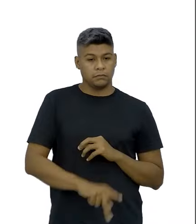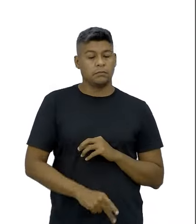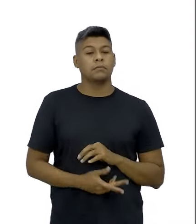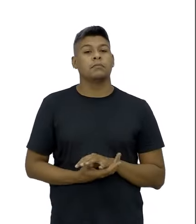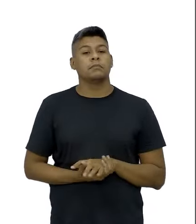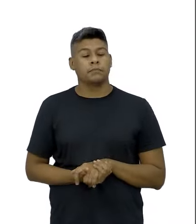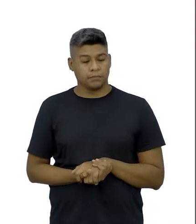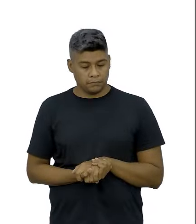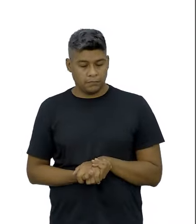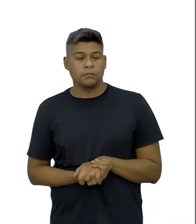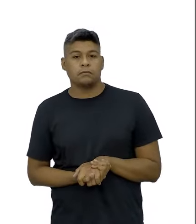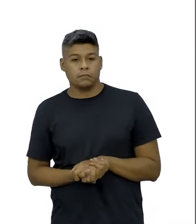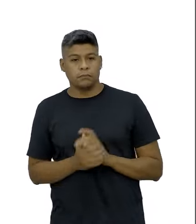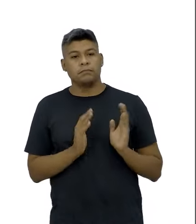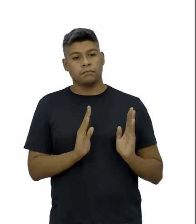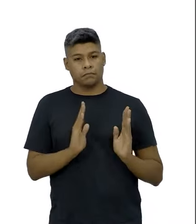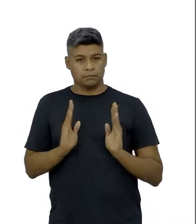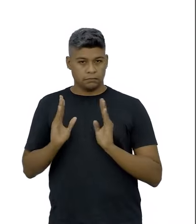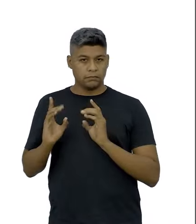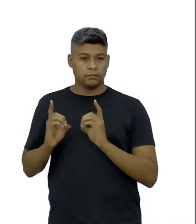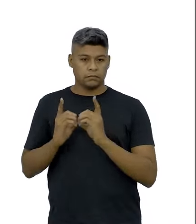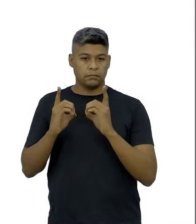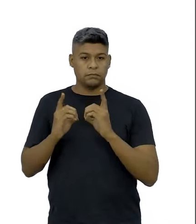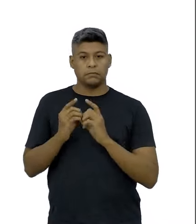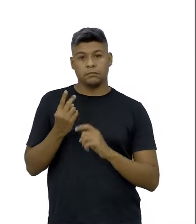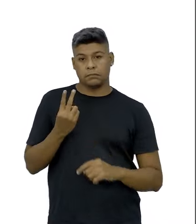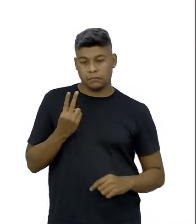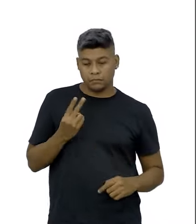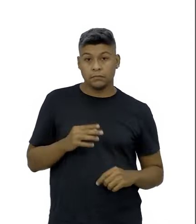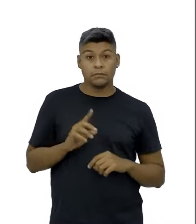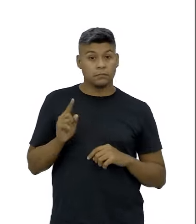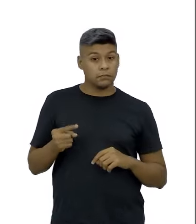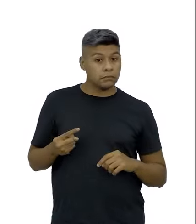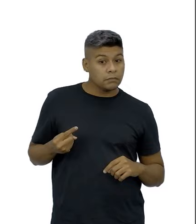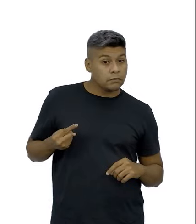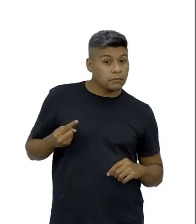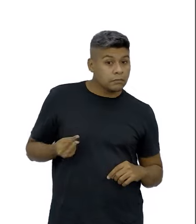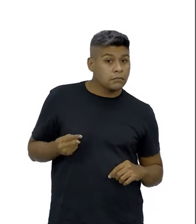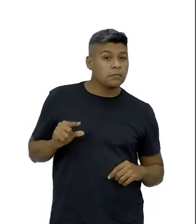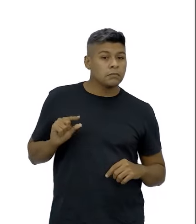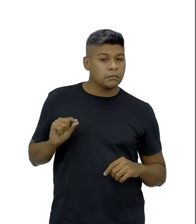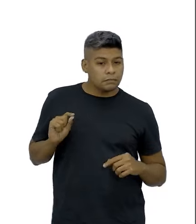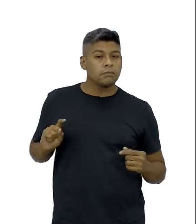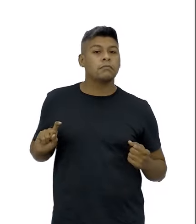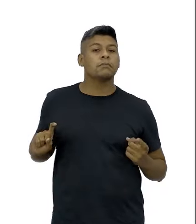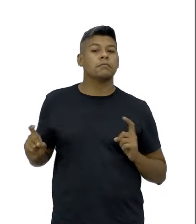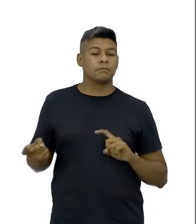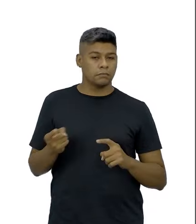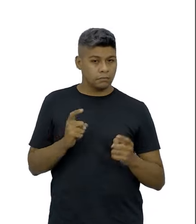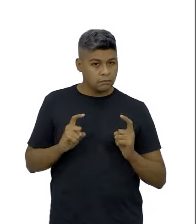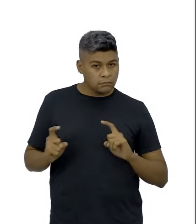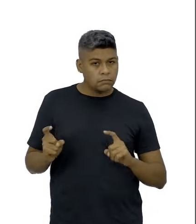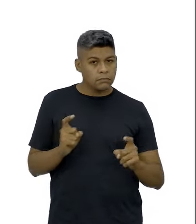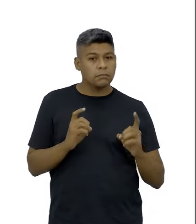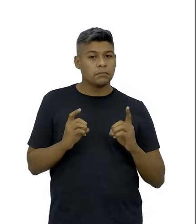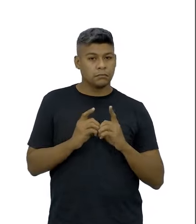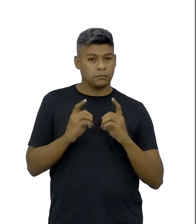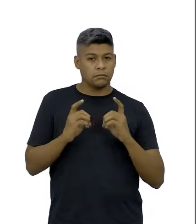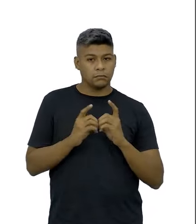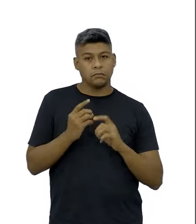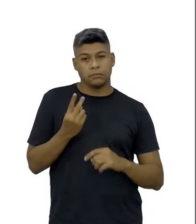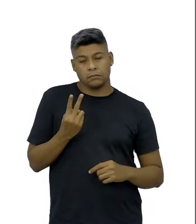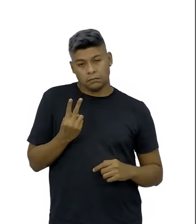que serão exploradas na sequência didática 2. No segundo momento, buscaremos discutir a sequência didática 2 de